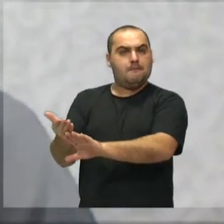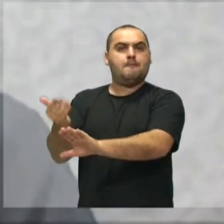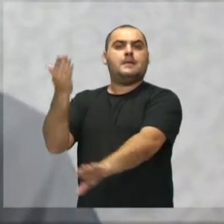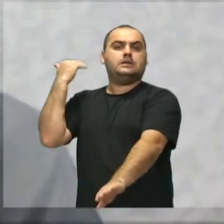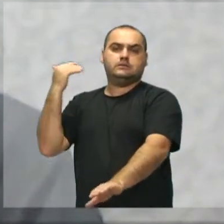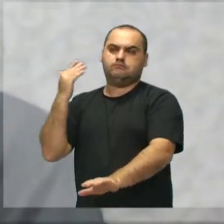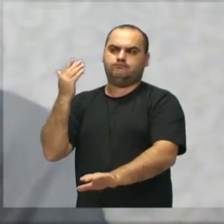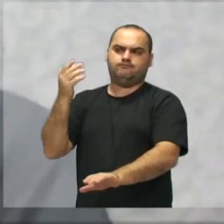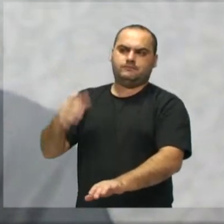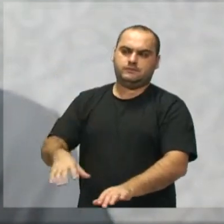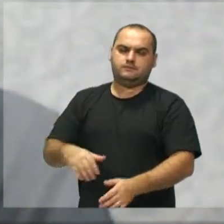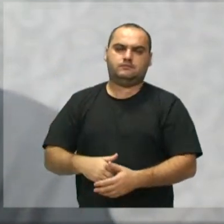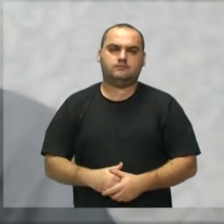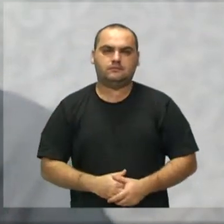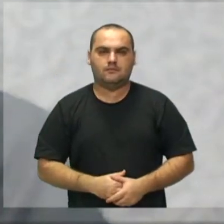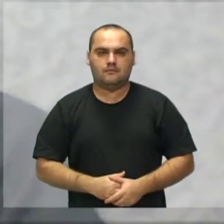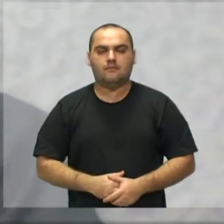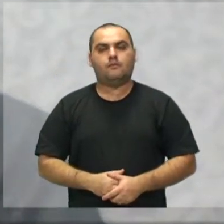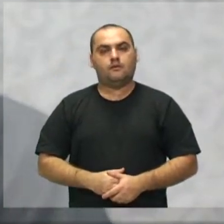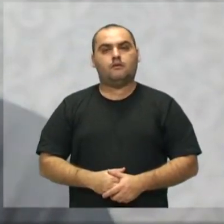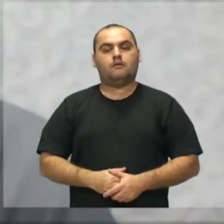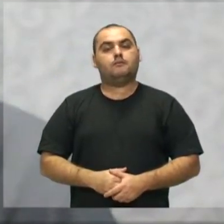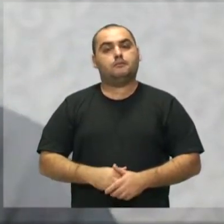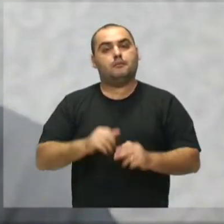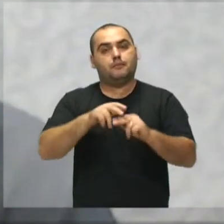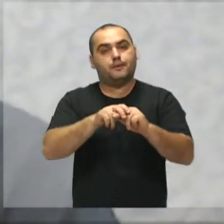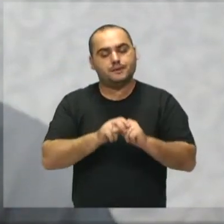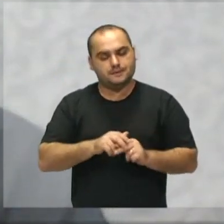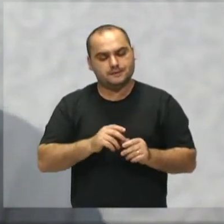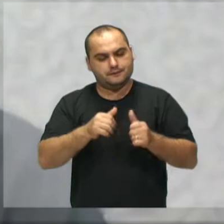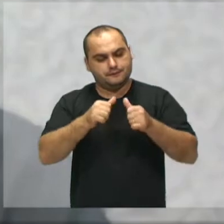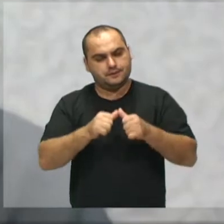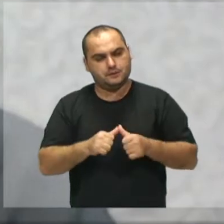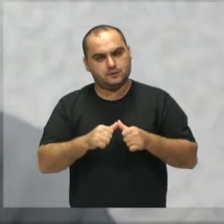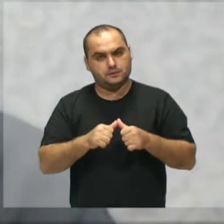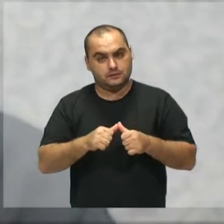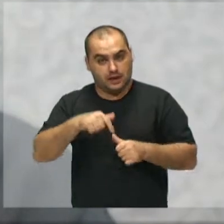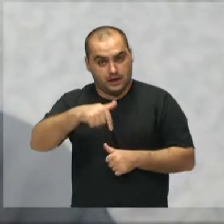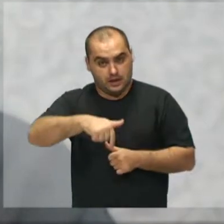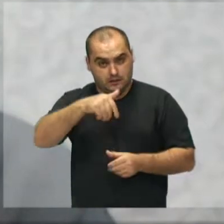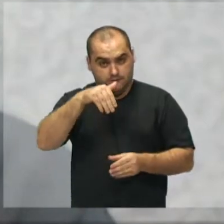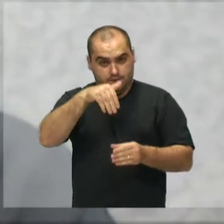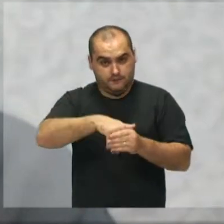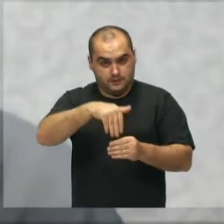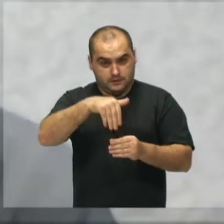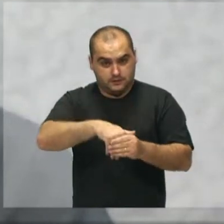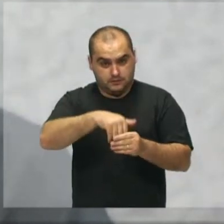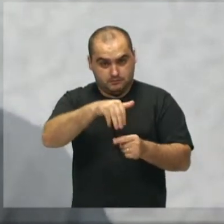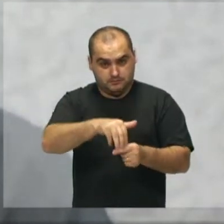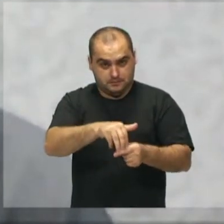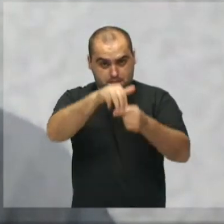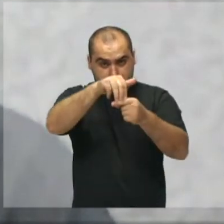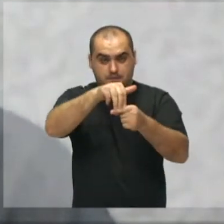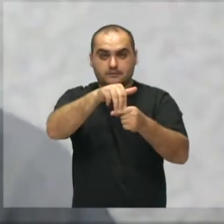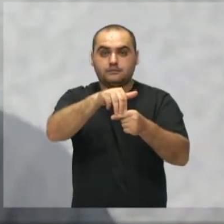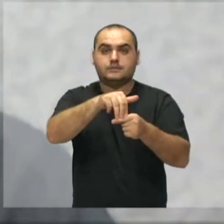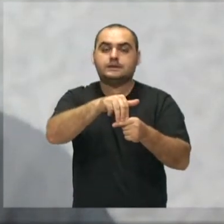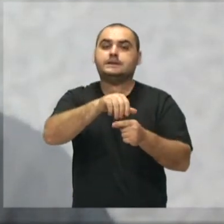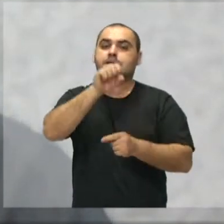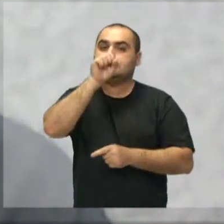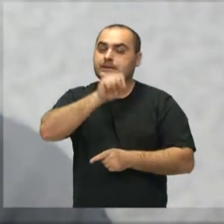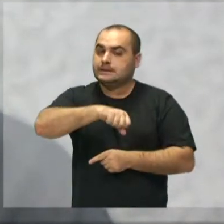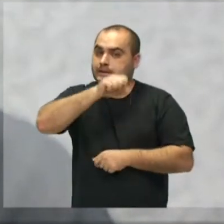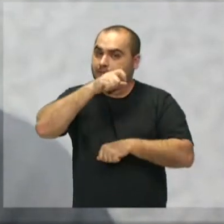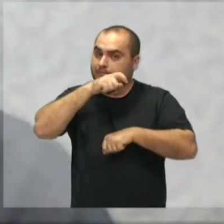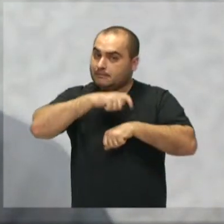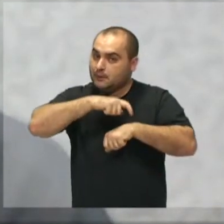se deslocou no tempo e veio se preservando. Nós, nessas eleições municipais, ainda estamos em momento